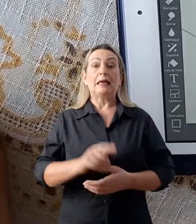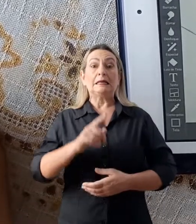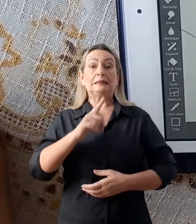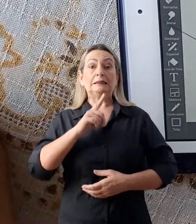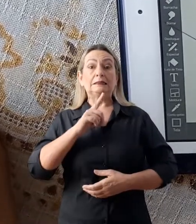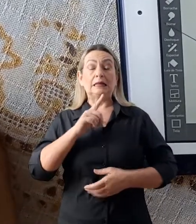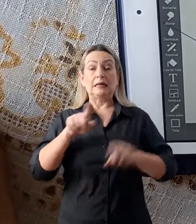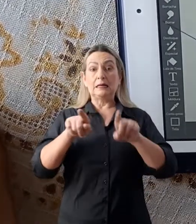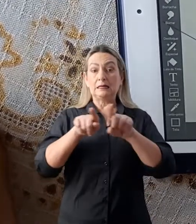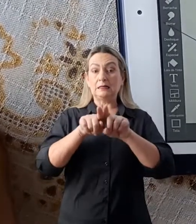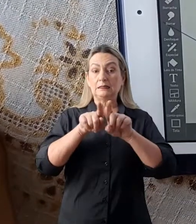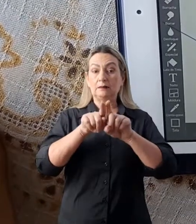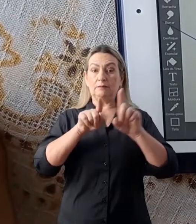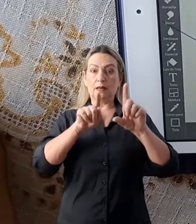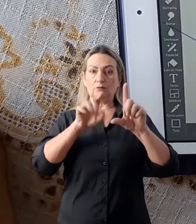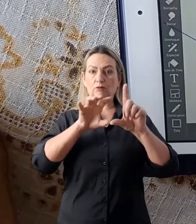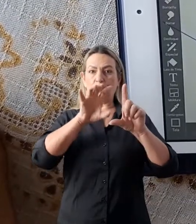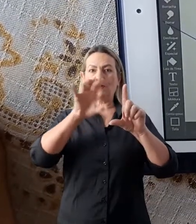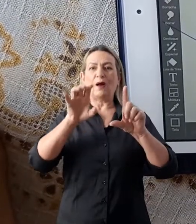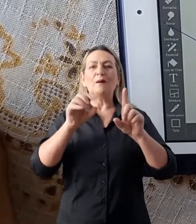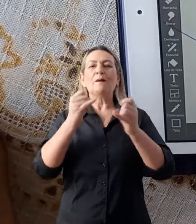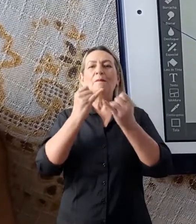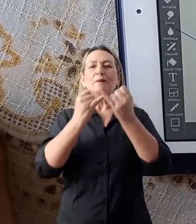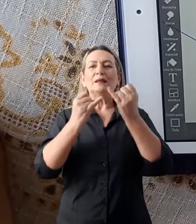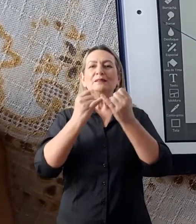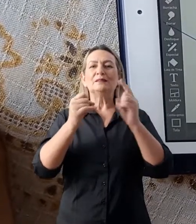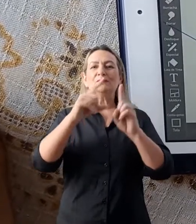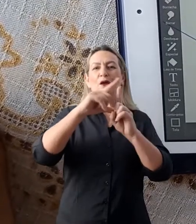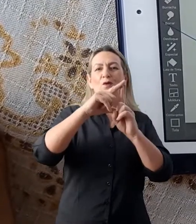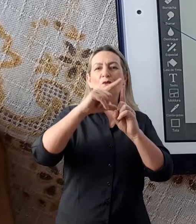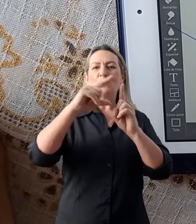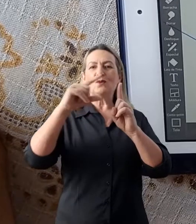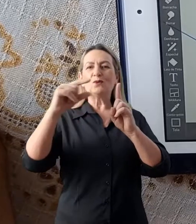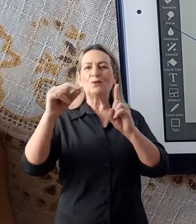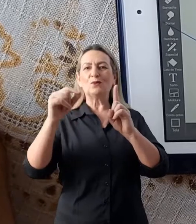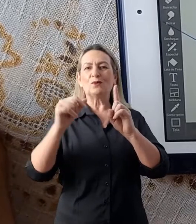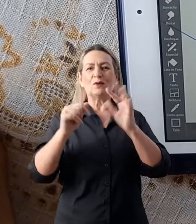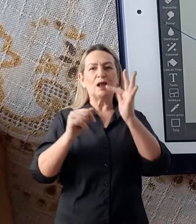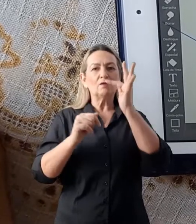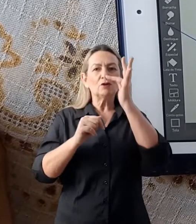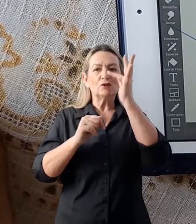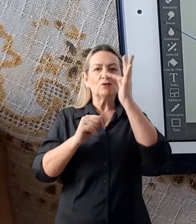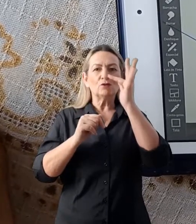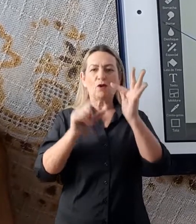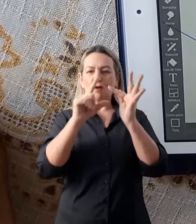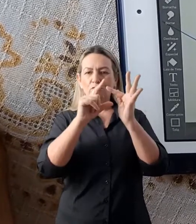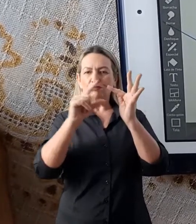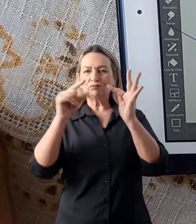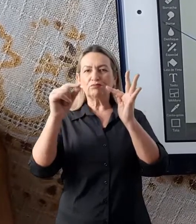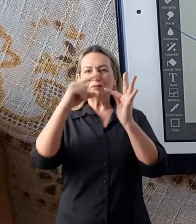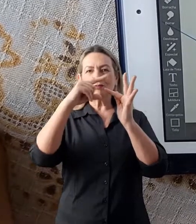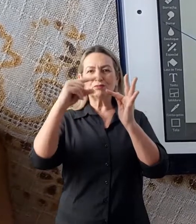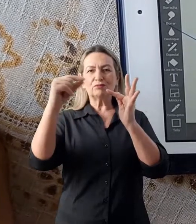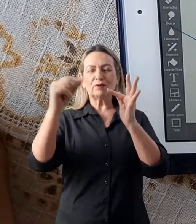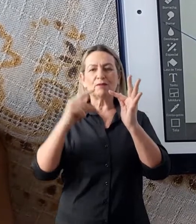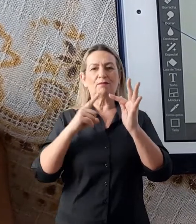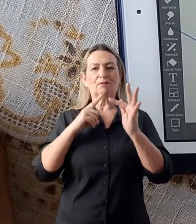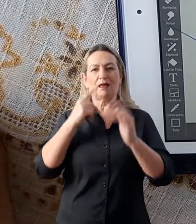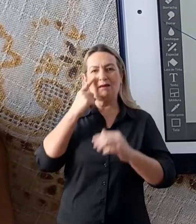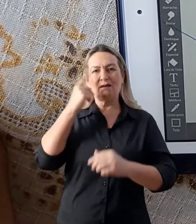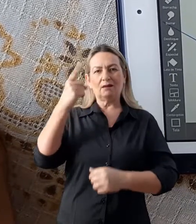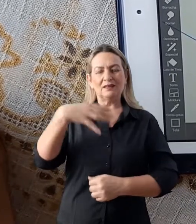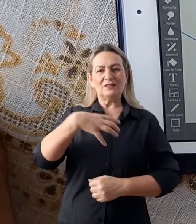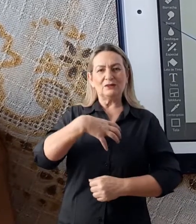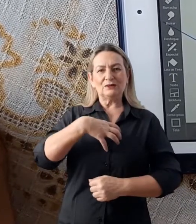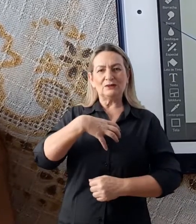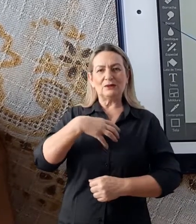Temos também a estrutura, né, de folhas, de pétalas, aliás.